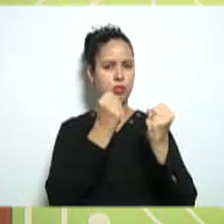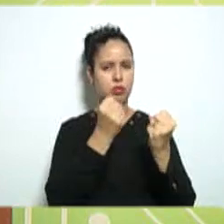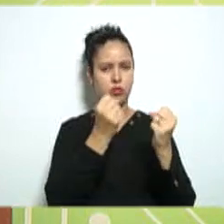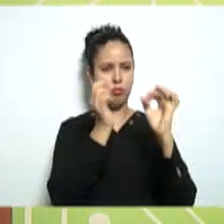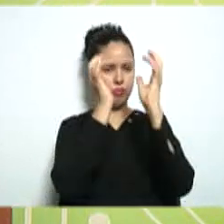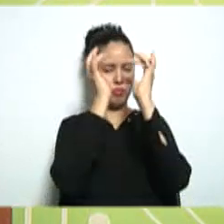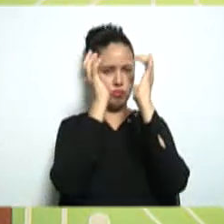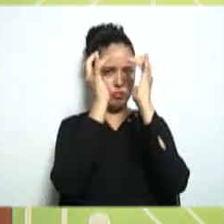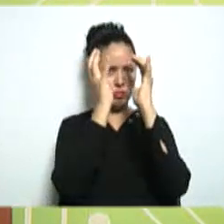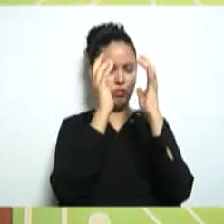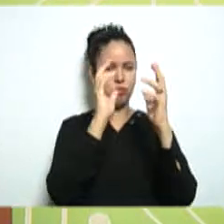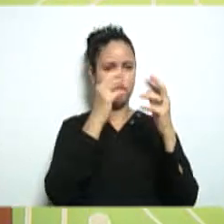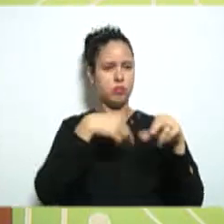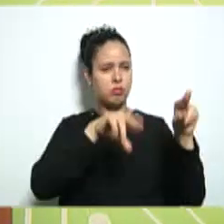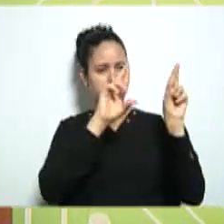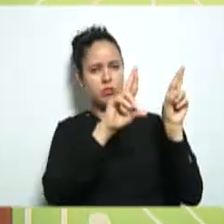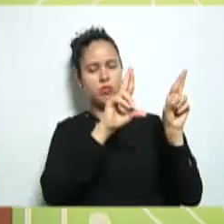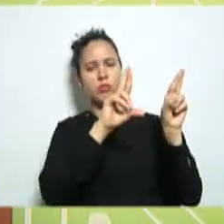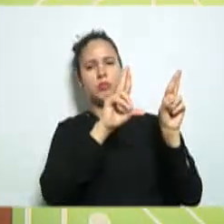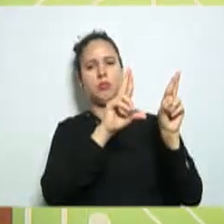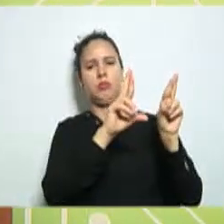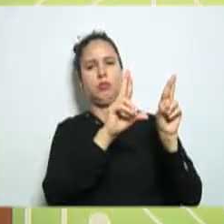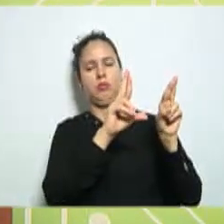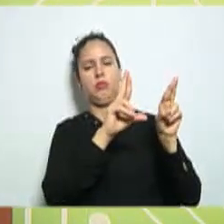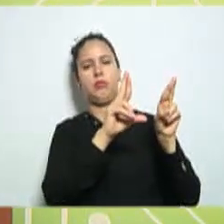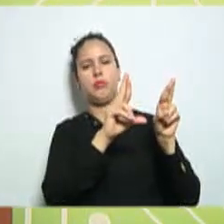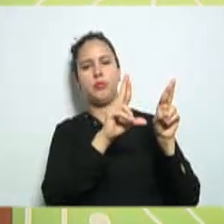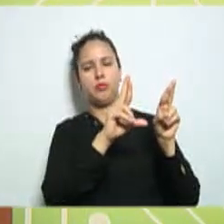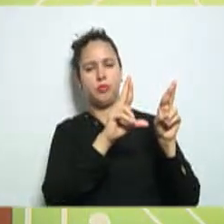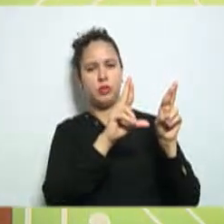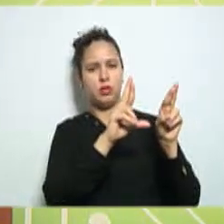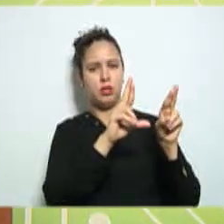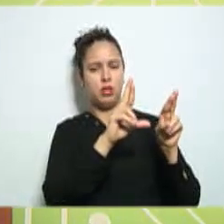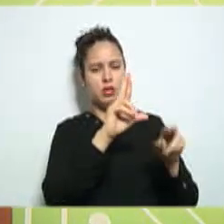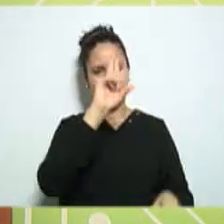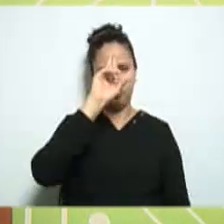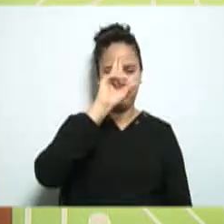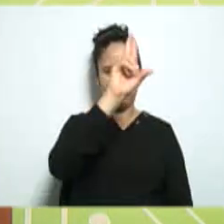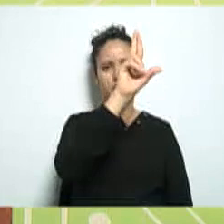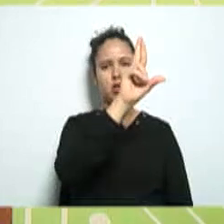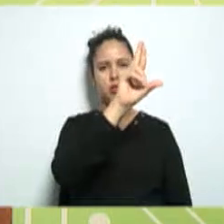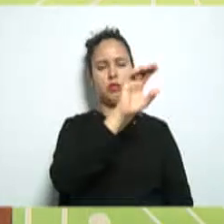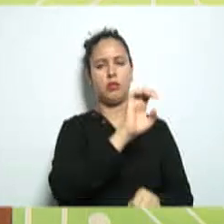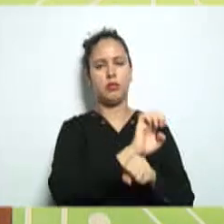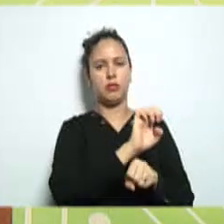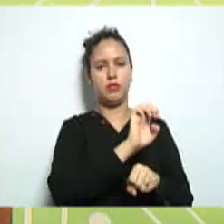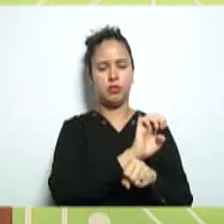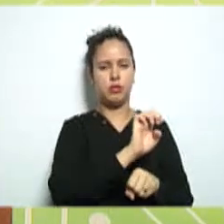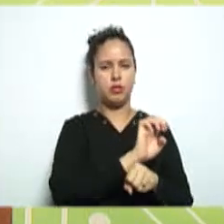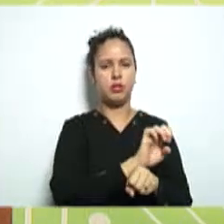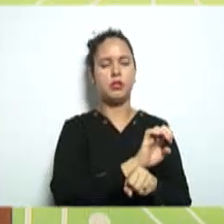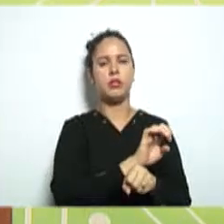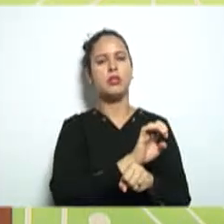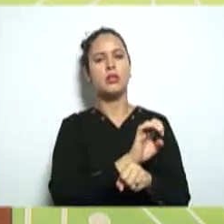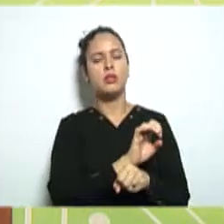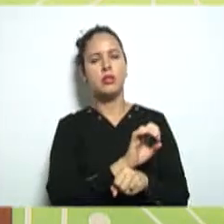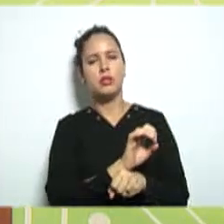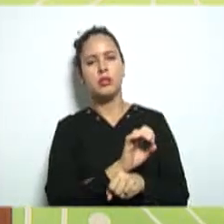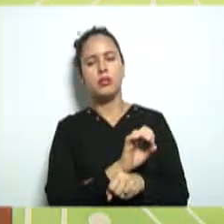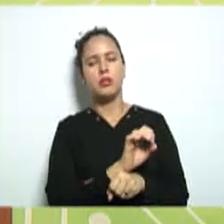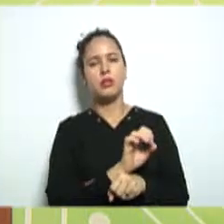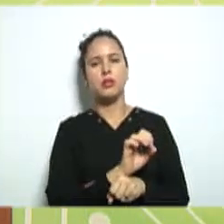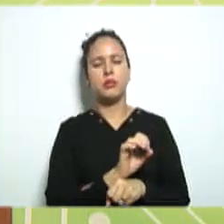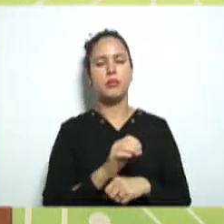raciocínio, decisão. Então, chefes de Estado, por exemplo,